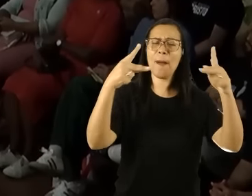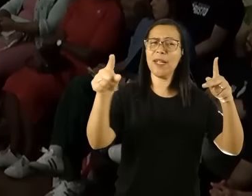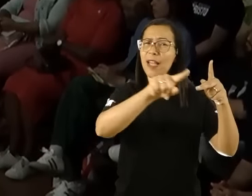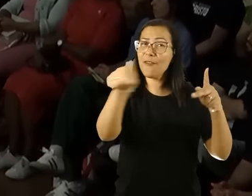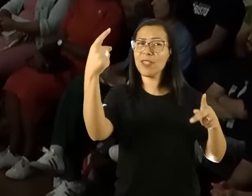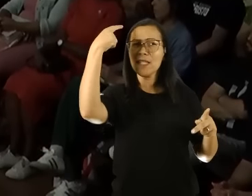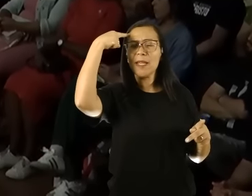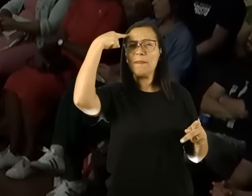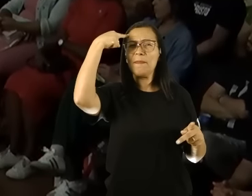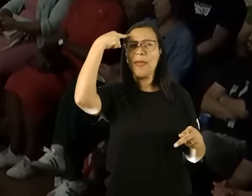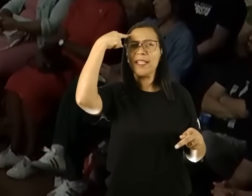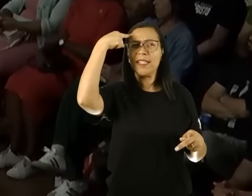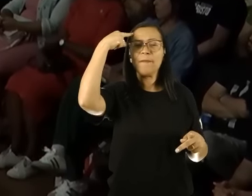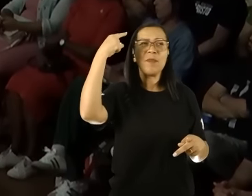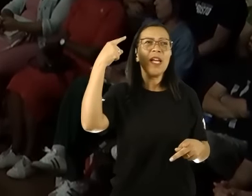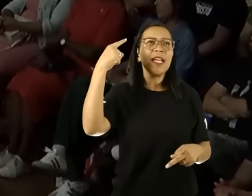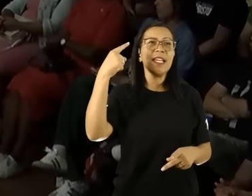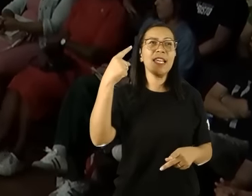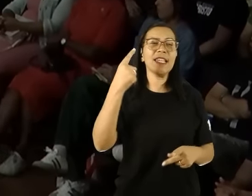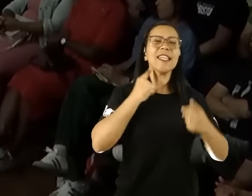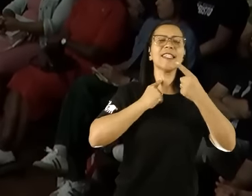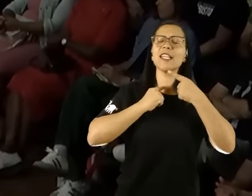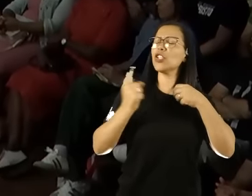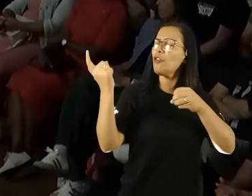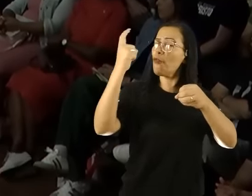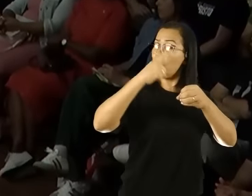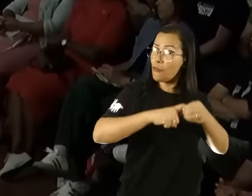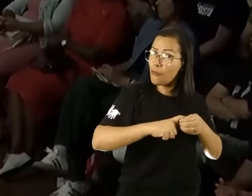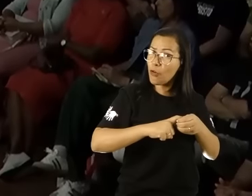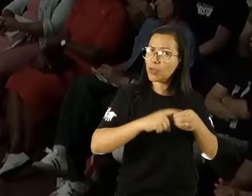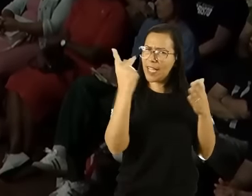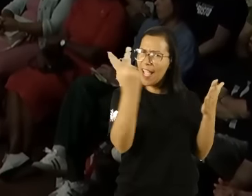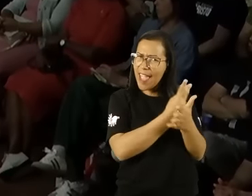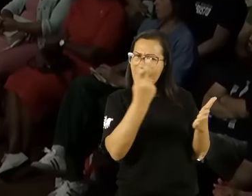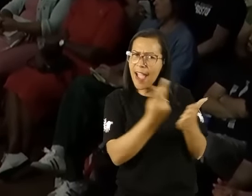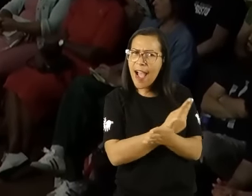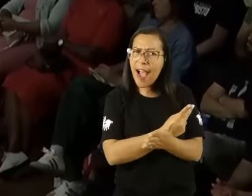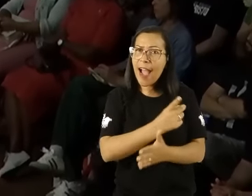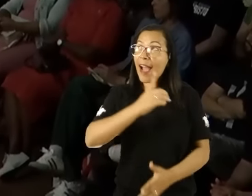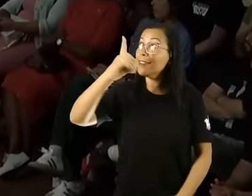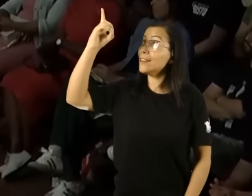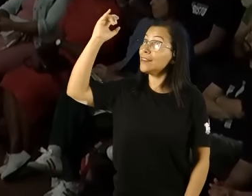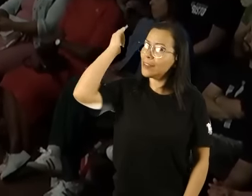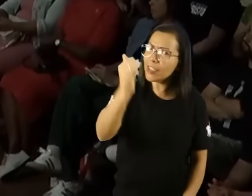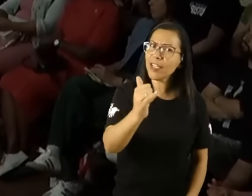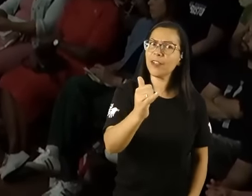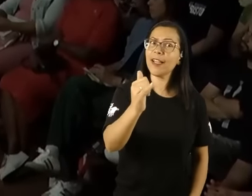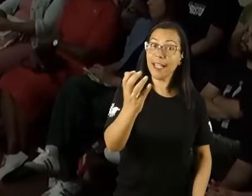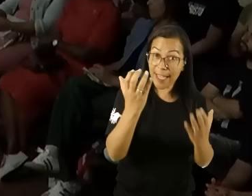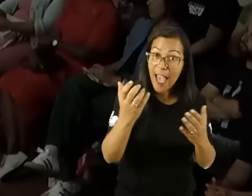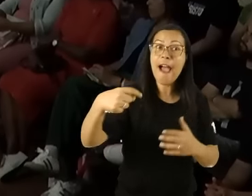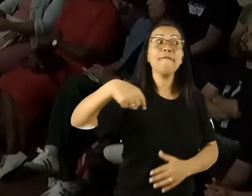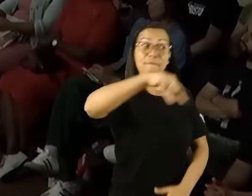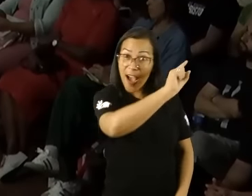vou readaptar minha vida a um velho tempo, eu vou voltar a fazer velhas práticas. Deus está dizendo, pode ir lá, bobão, você vai perceber